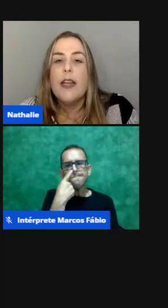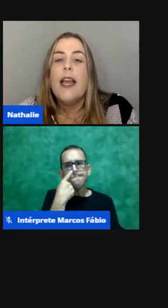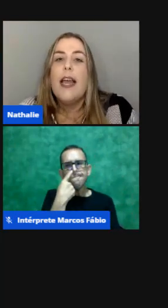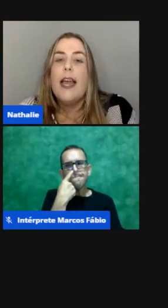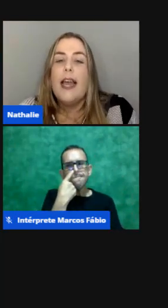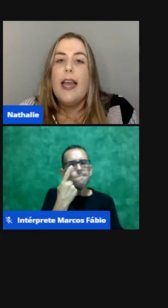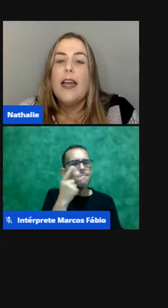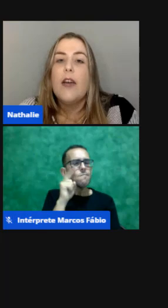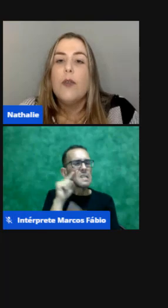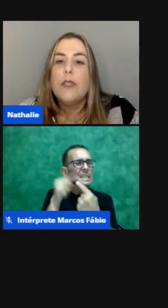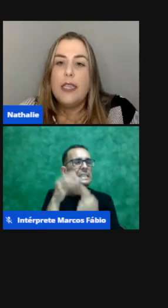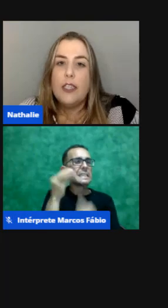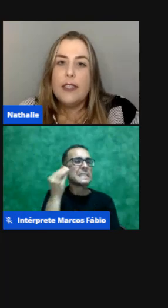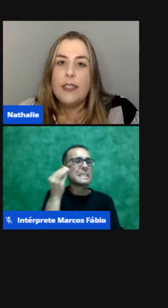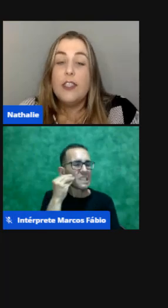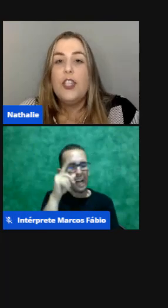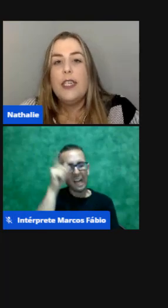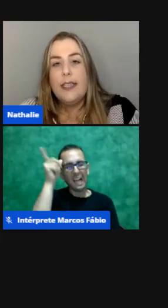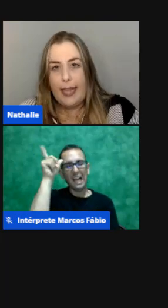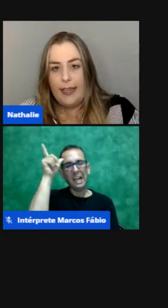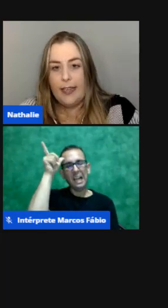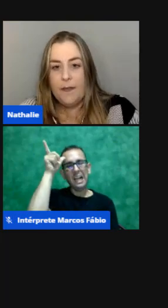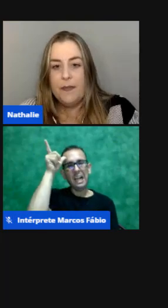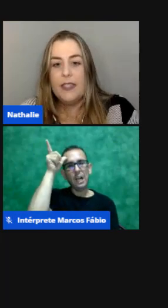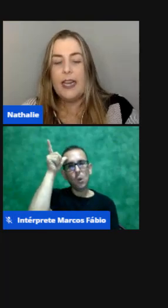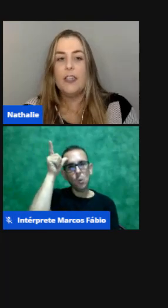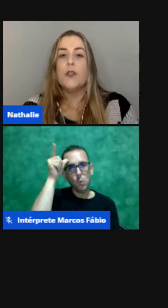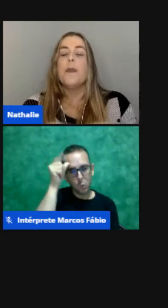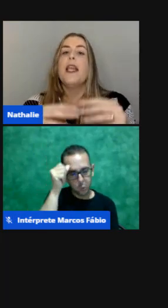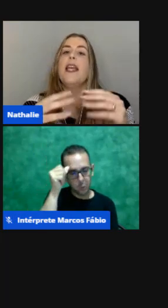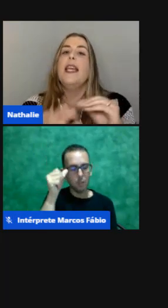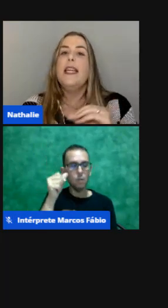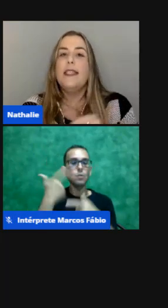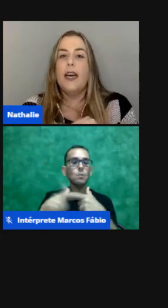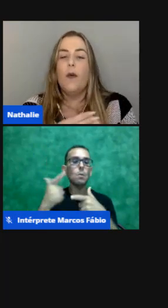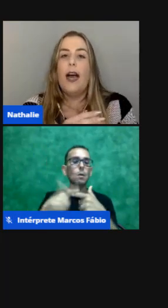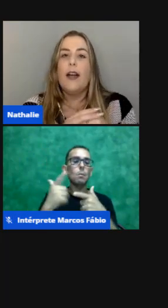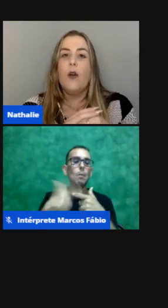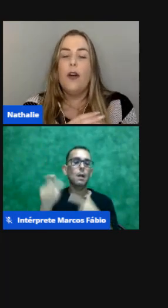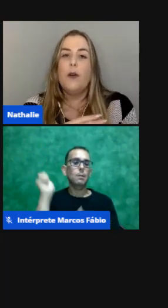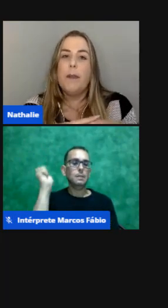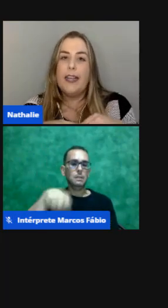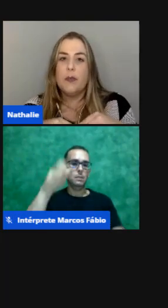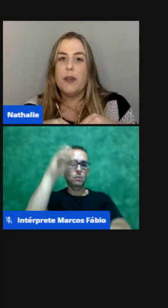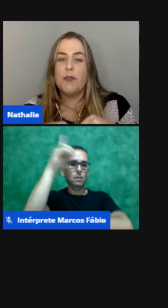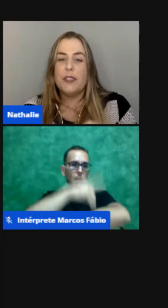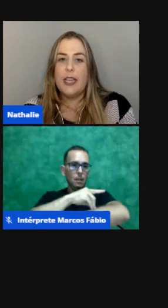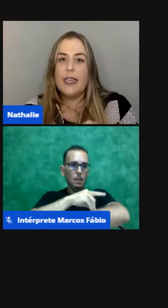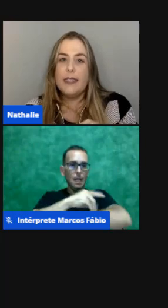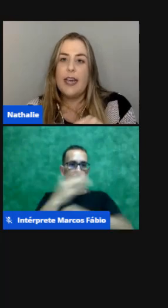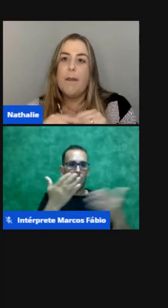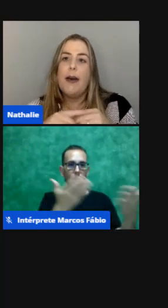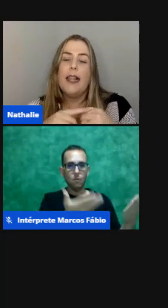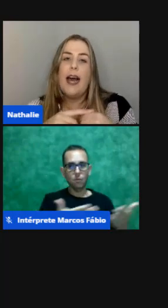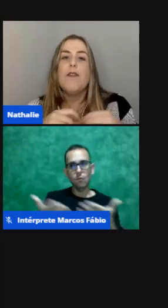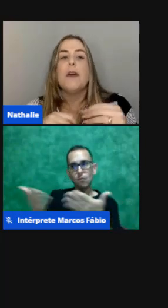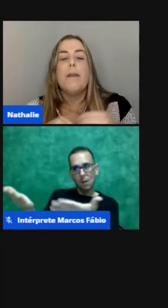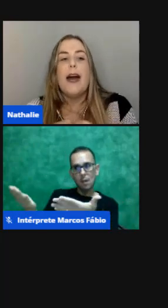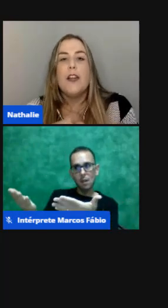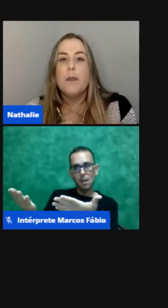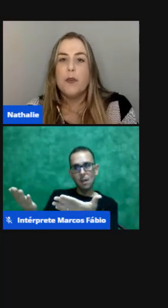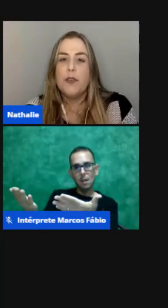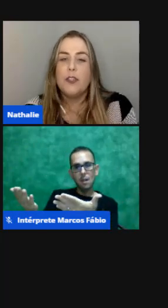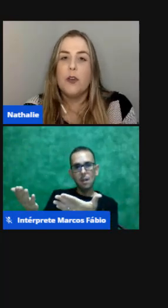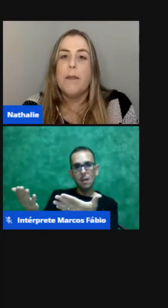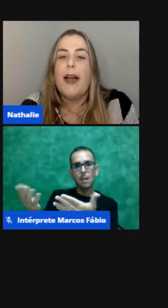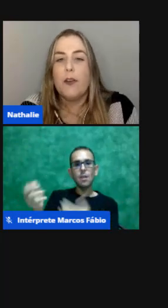diminuir os índices de dengue, certo? Então, agora eu passo para vocês a palavra